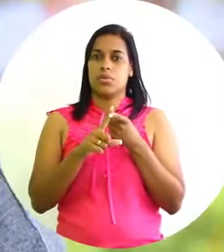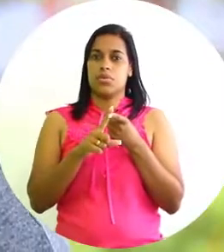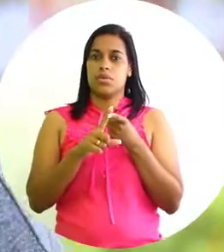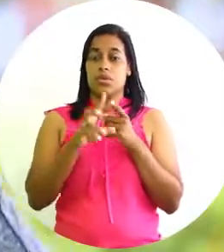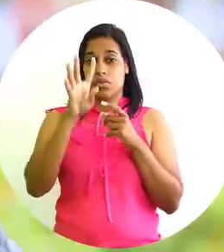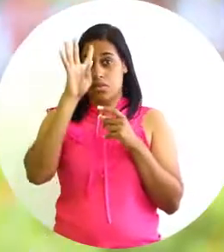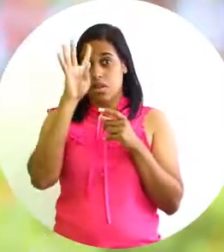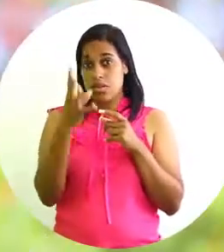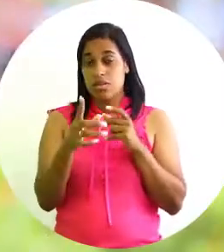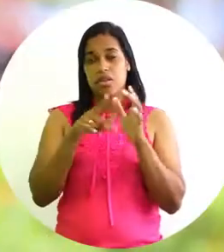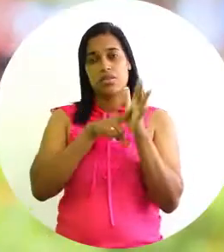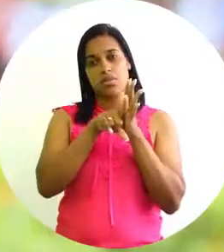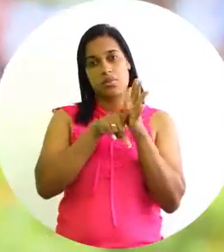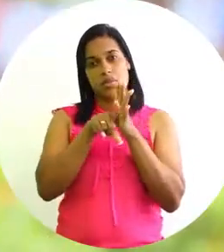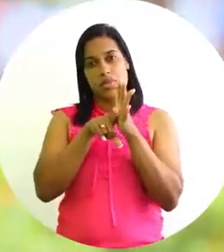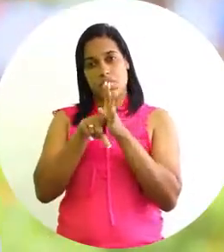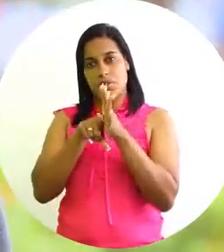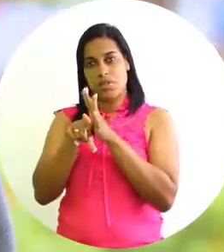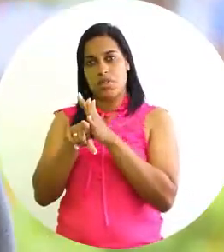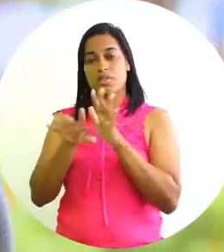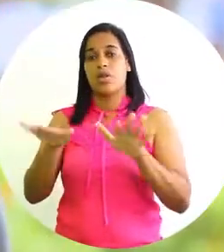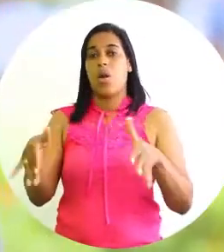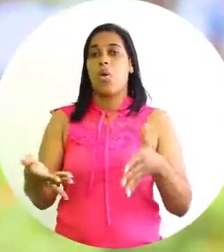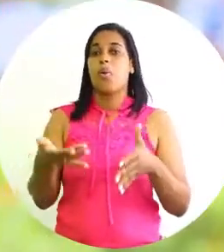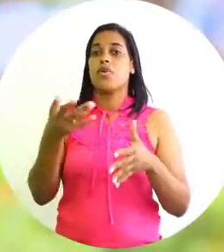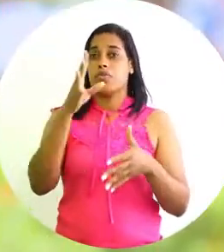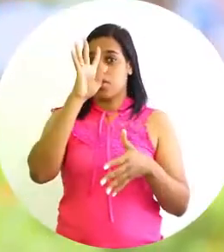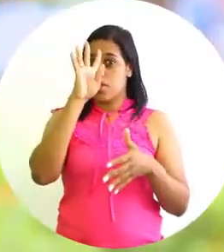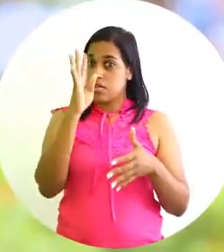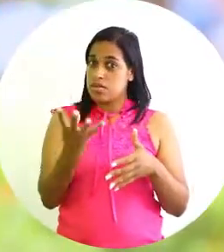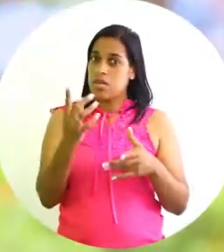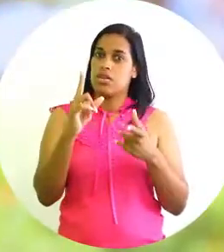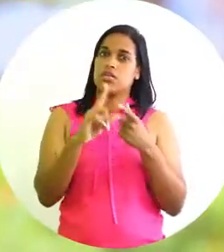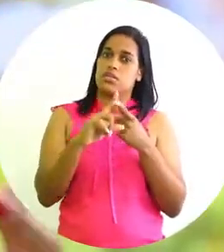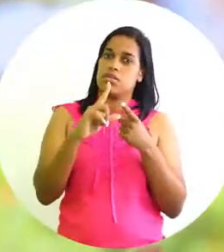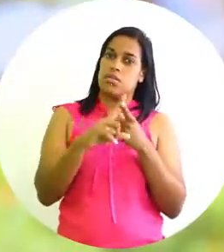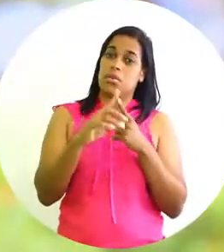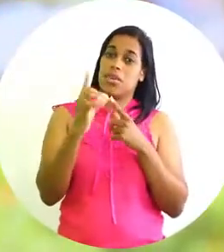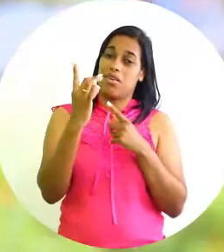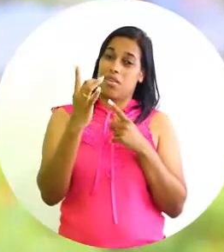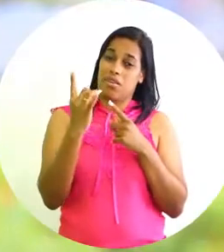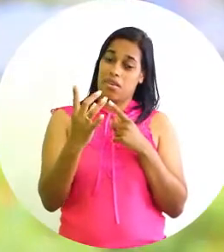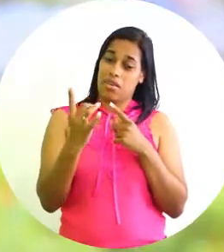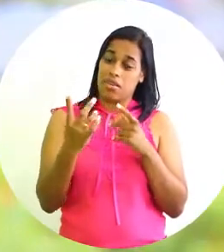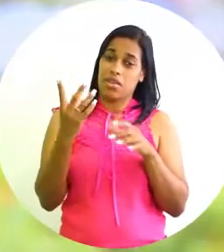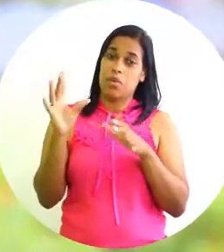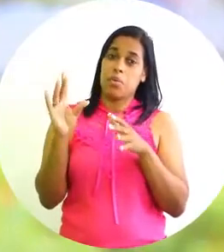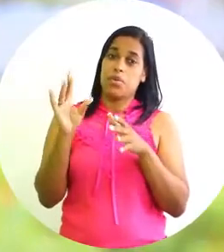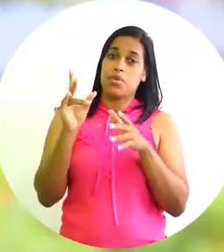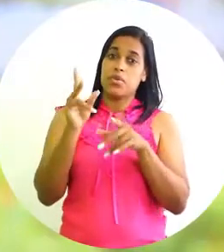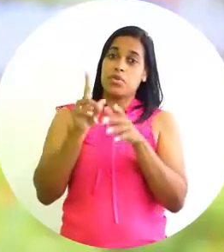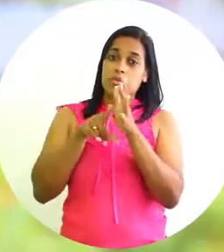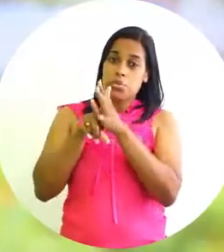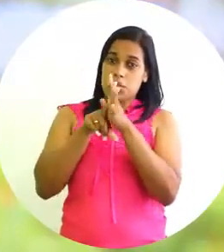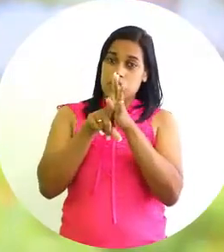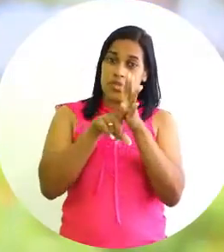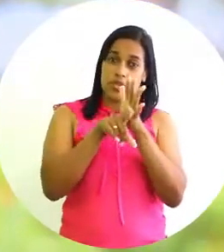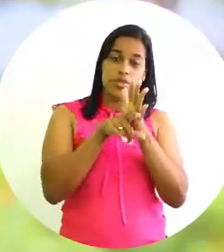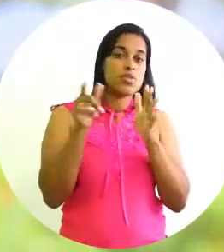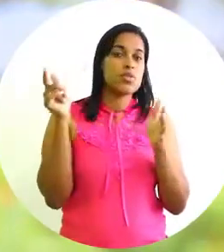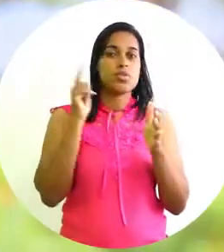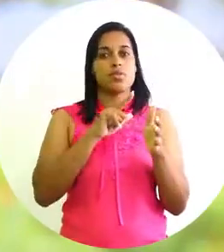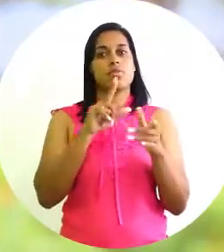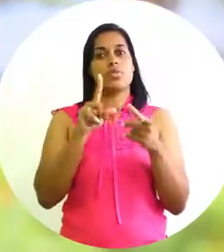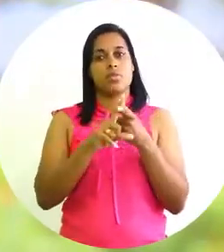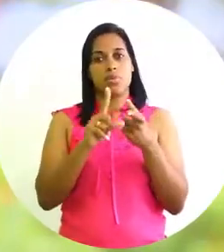dos resultados de pesquisa, né? Quais foram os resultados que cada uma das investigações chegou. E, para tanto,